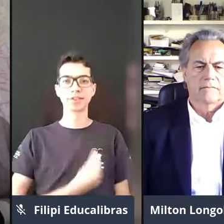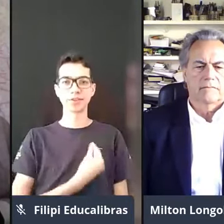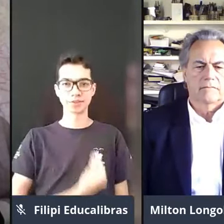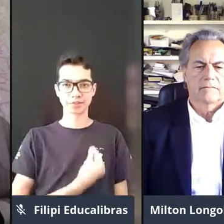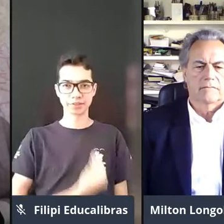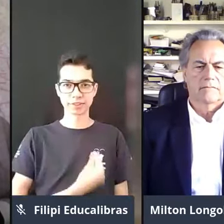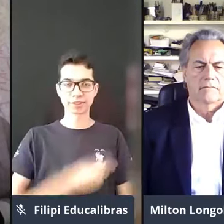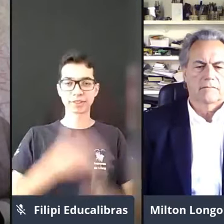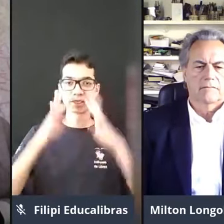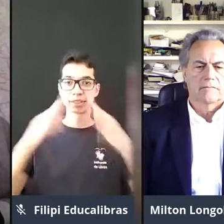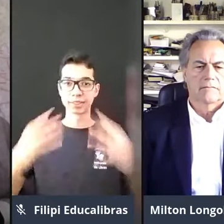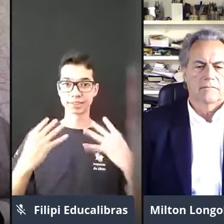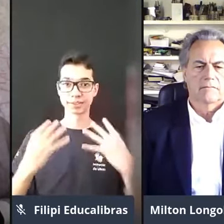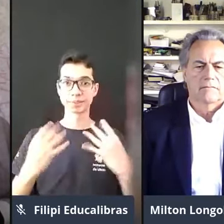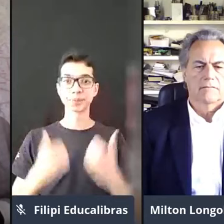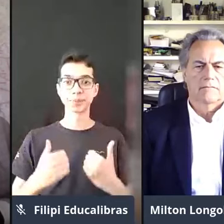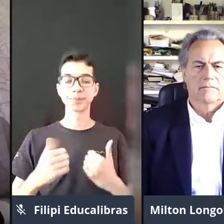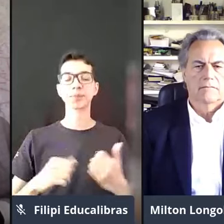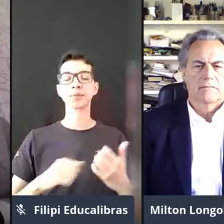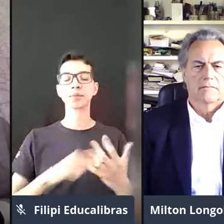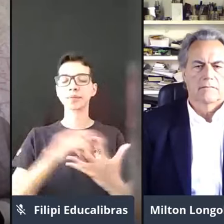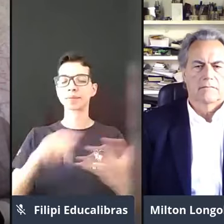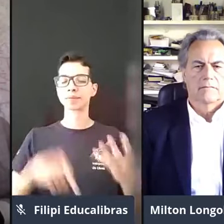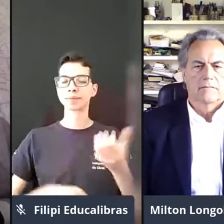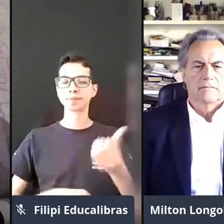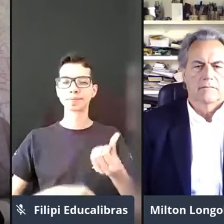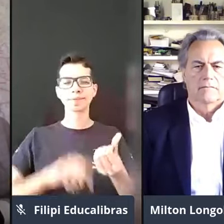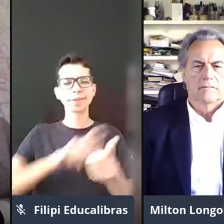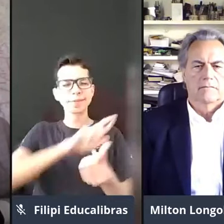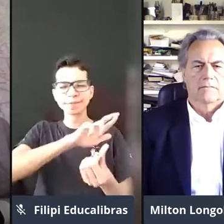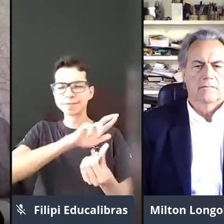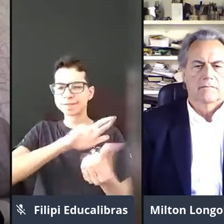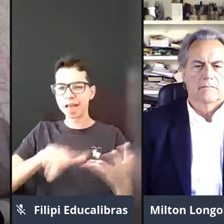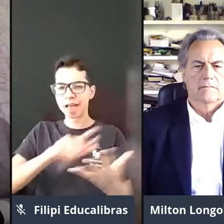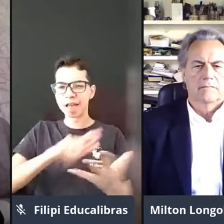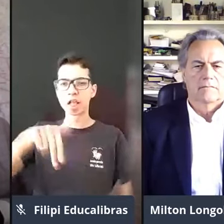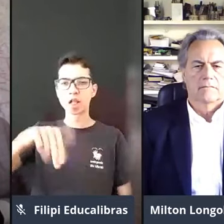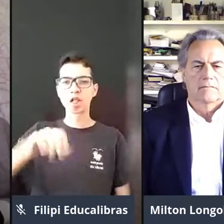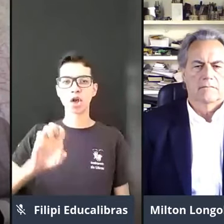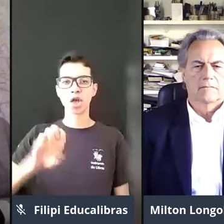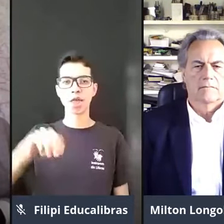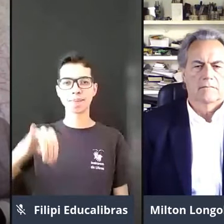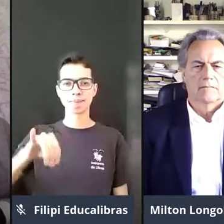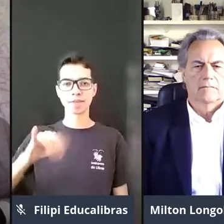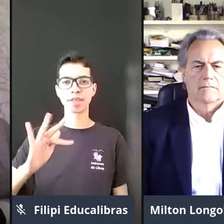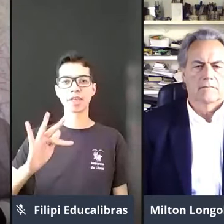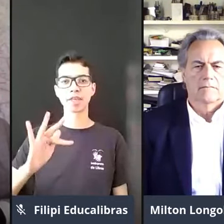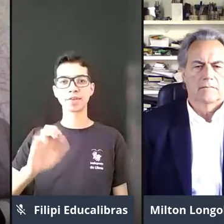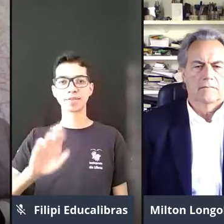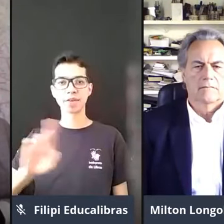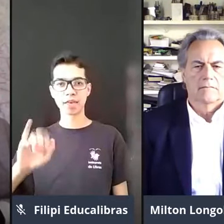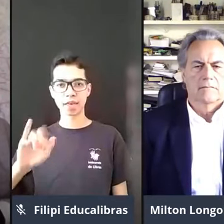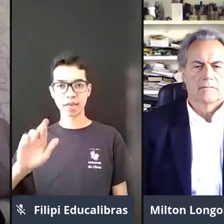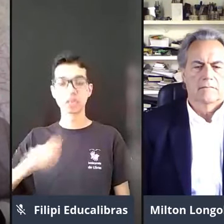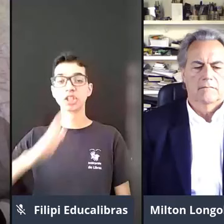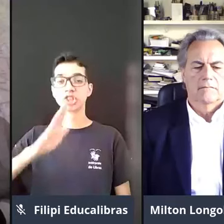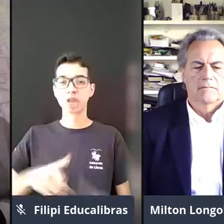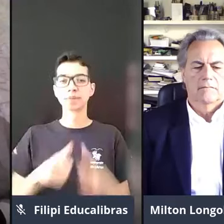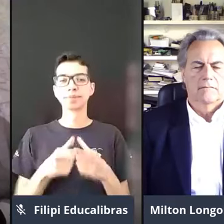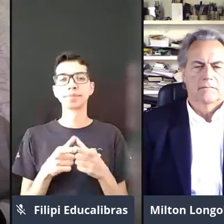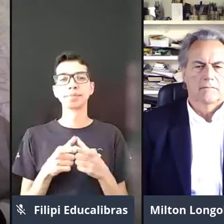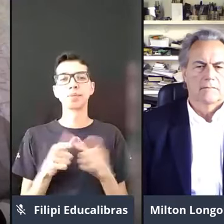é? Noemi Ferreira, bom, já temos dezenas de pessoas aqui nos